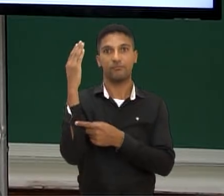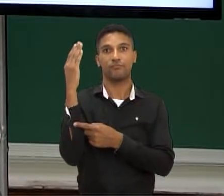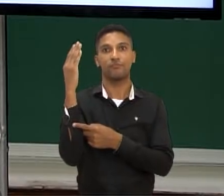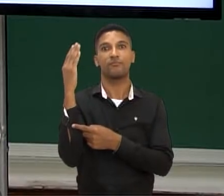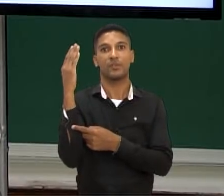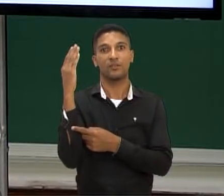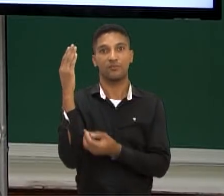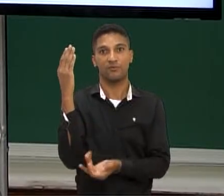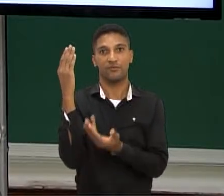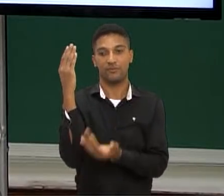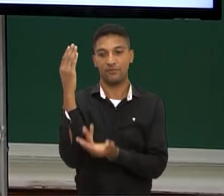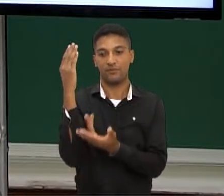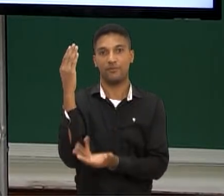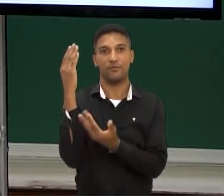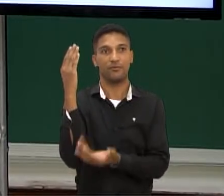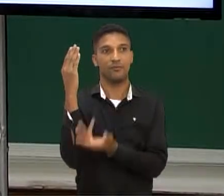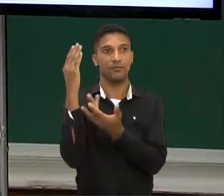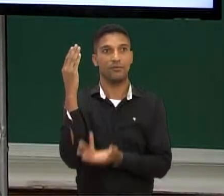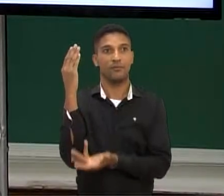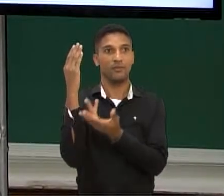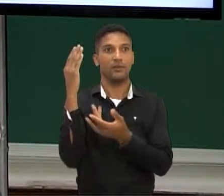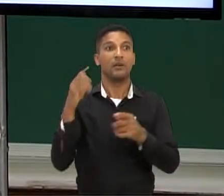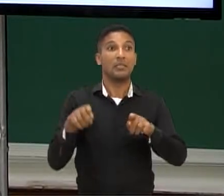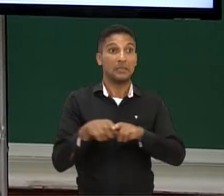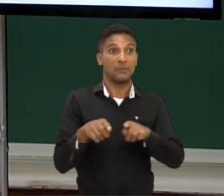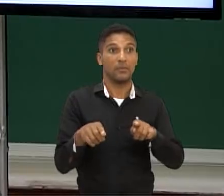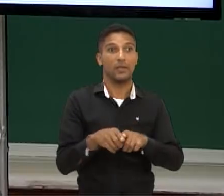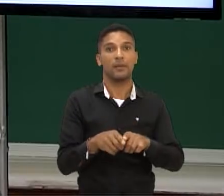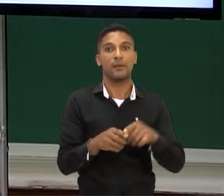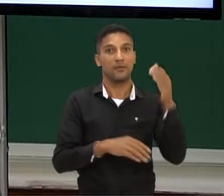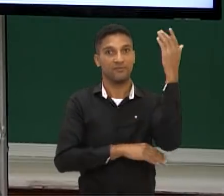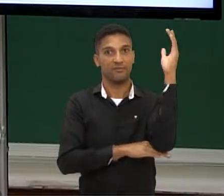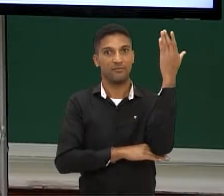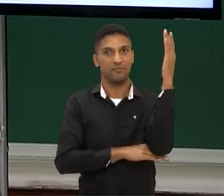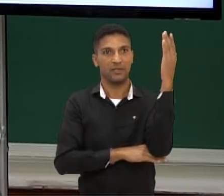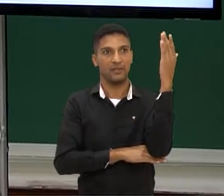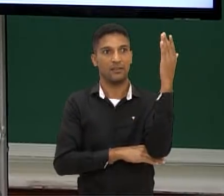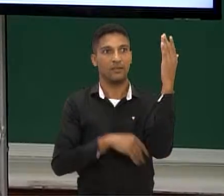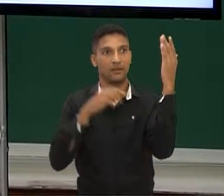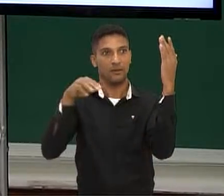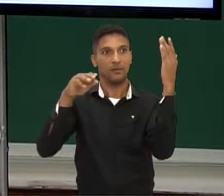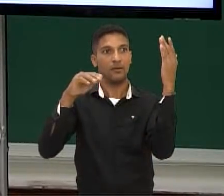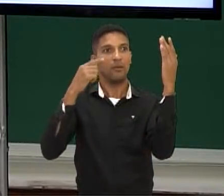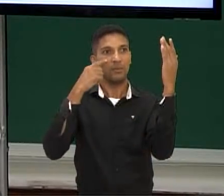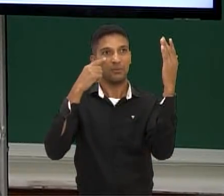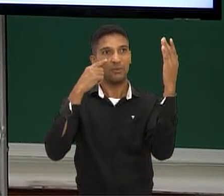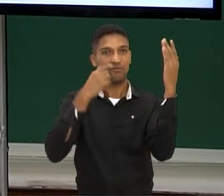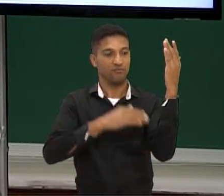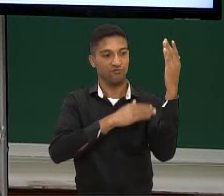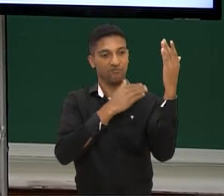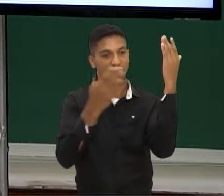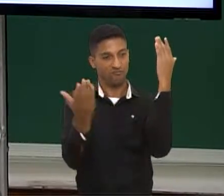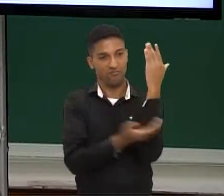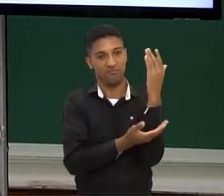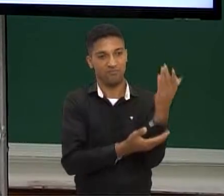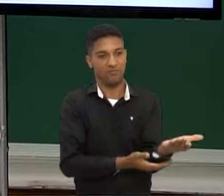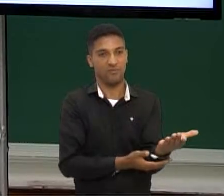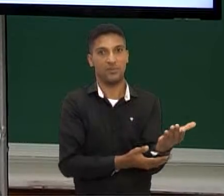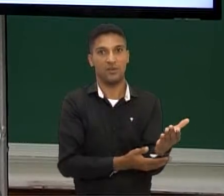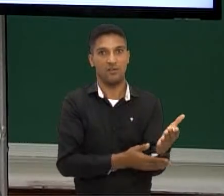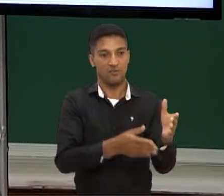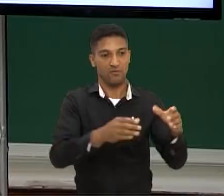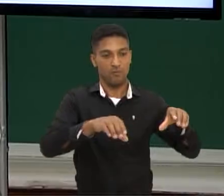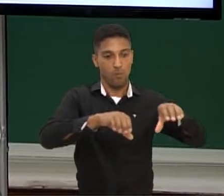a construção de cidades e indústrias. Essa foi o que mais desmatou no Brasil, porque